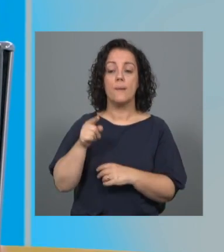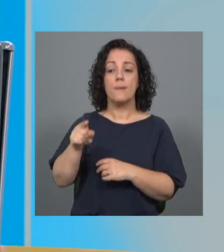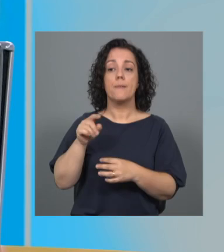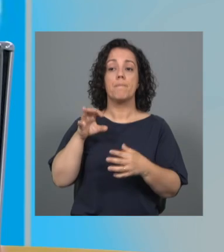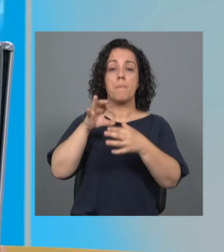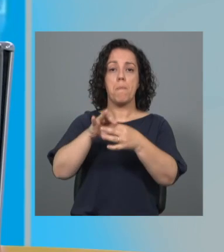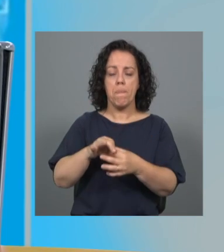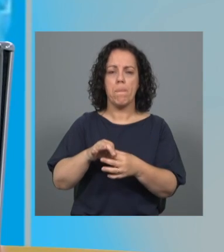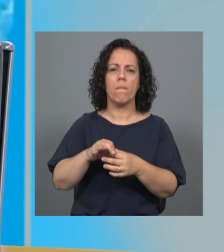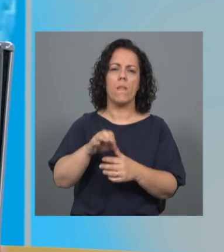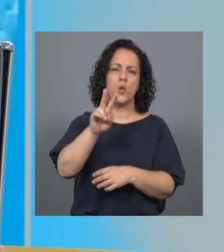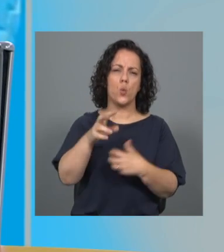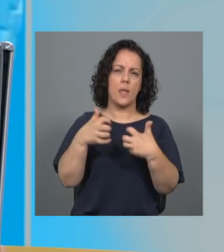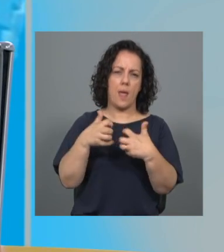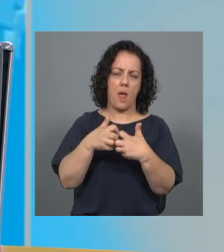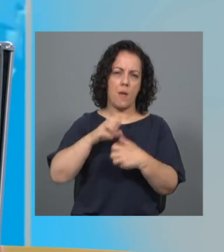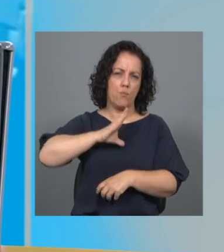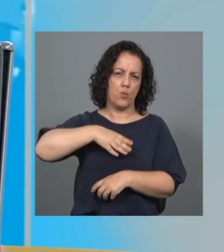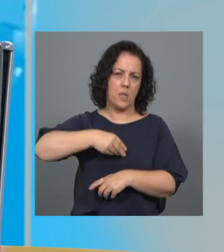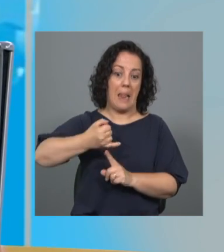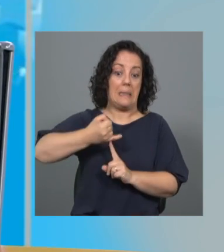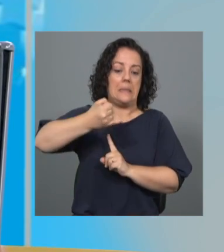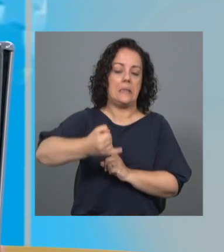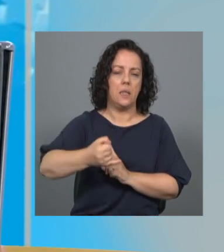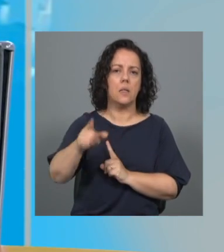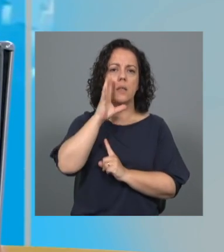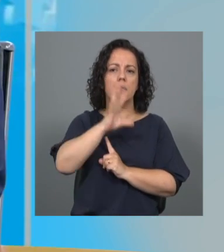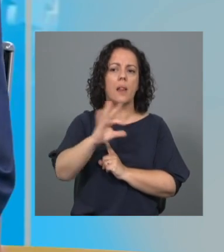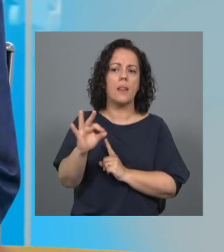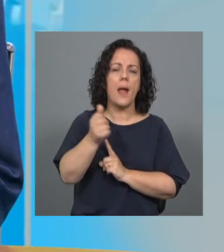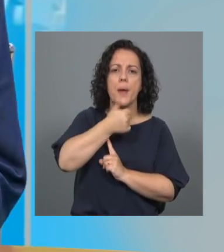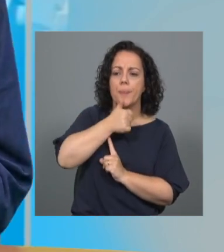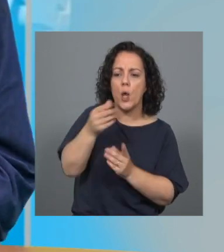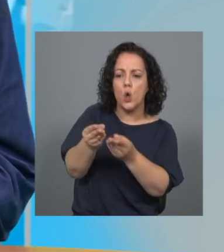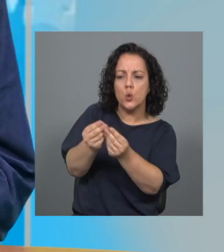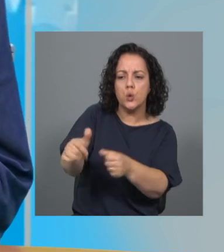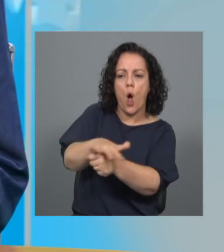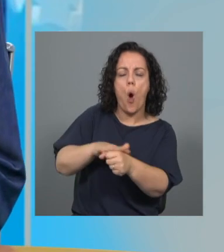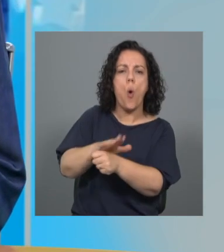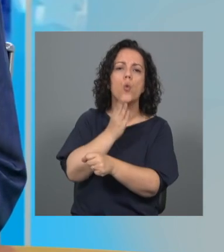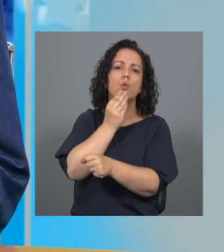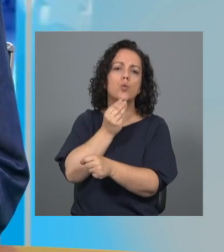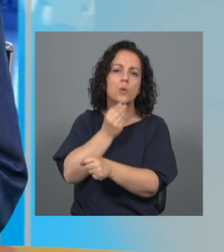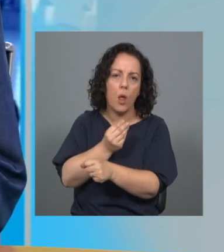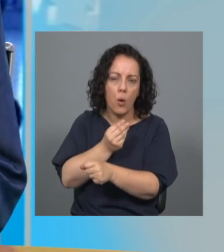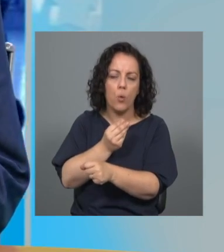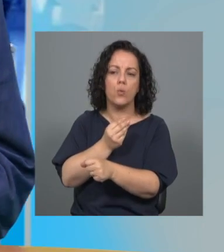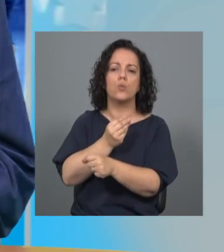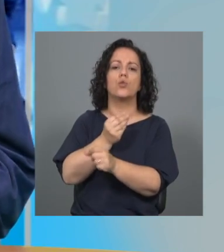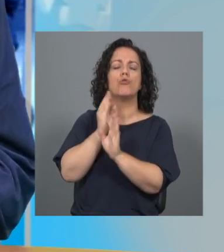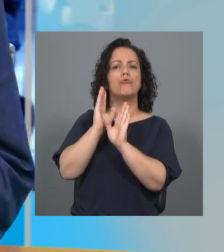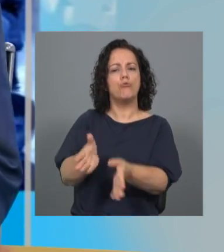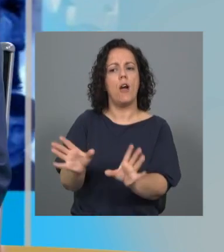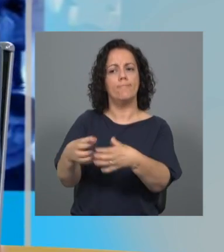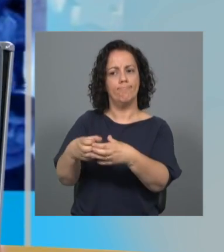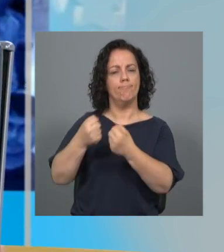Guerra Mundial, quando se procurou uma solução para a questão judaica, já havia um grande movimento sionista entre os judeus, que